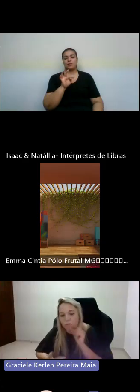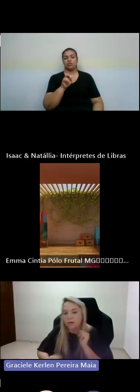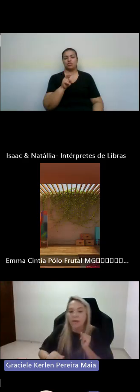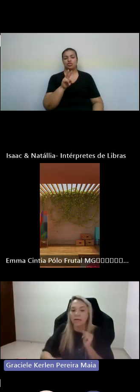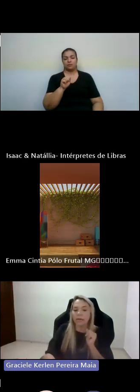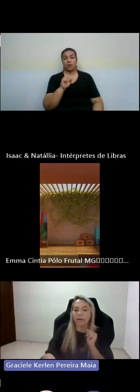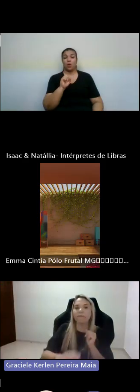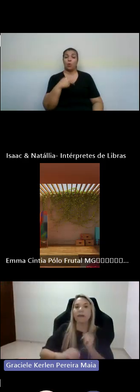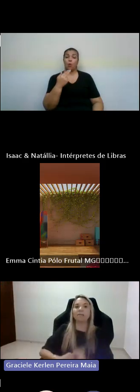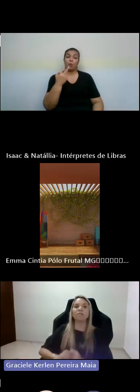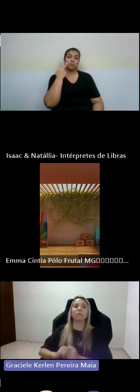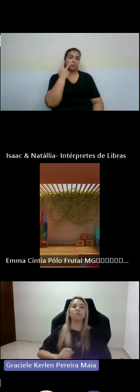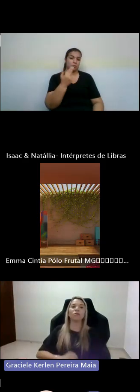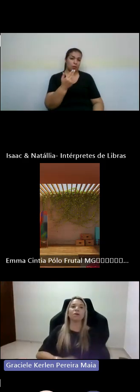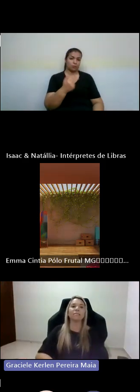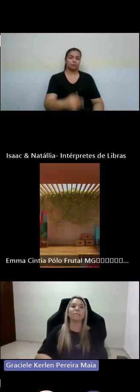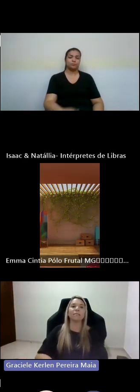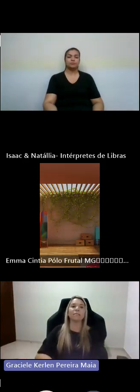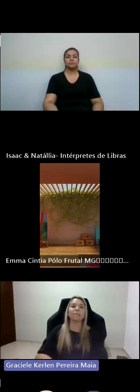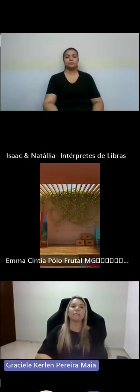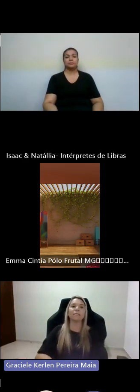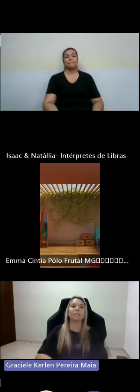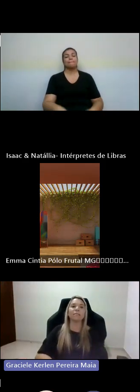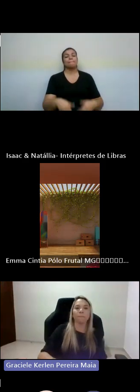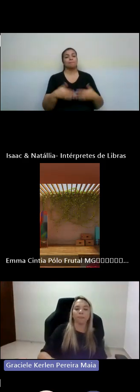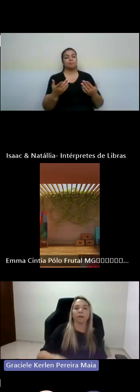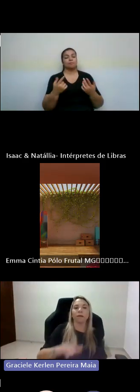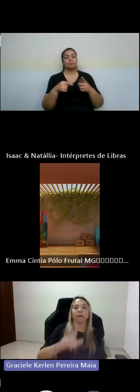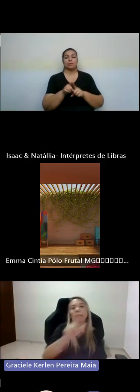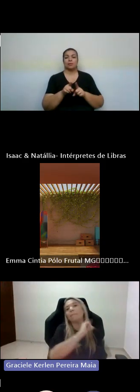tá bom? E vem as expressões